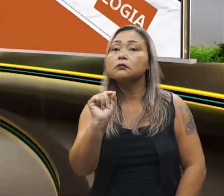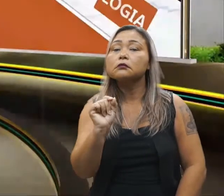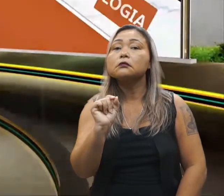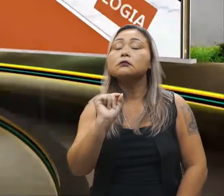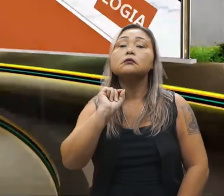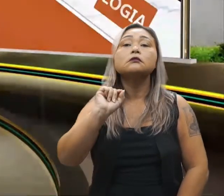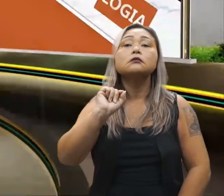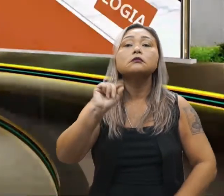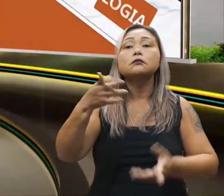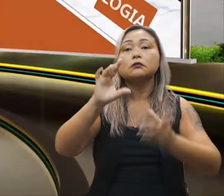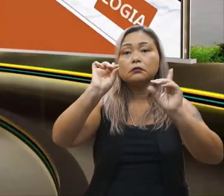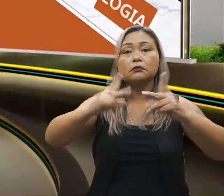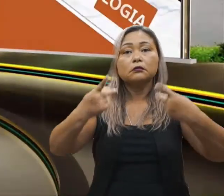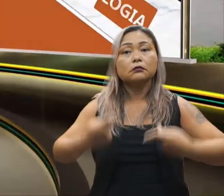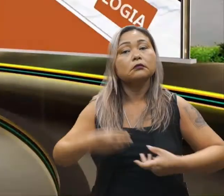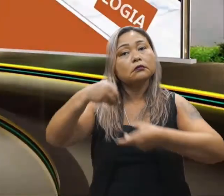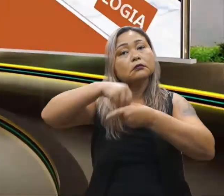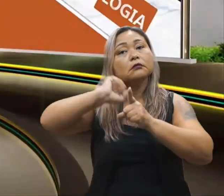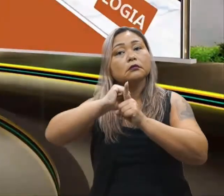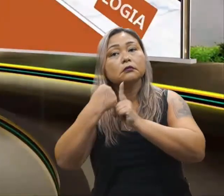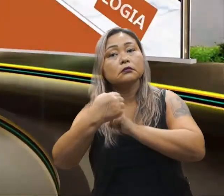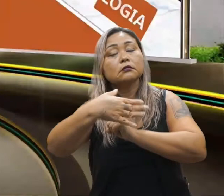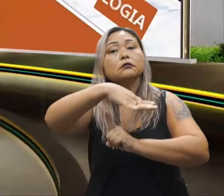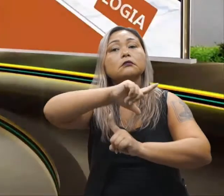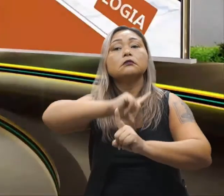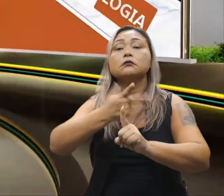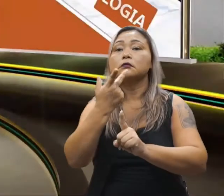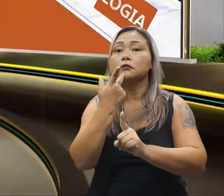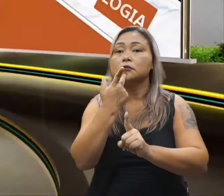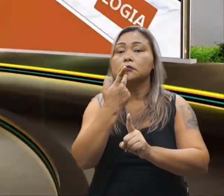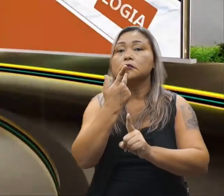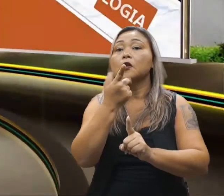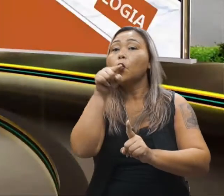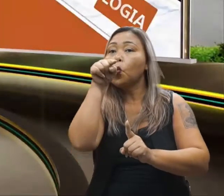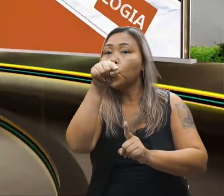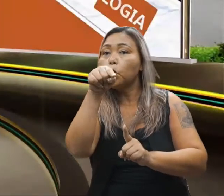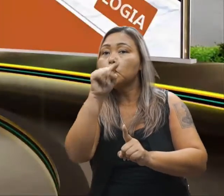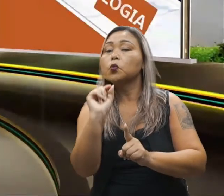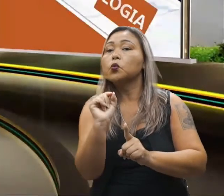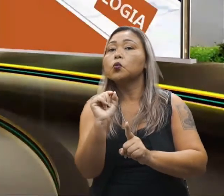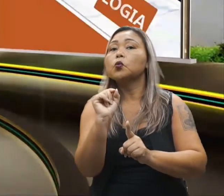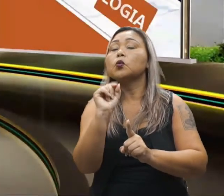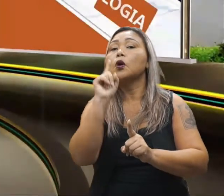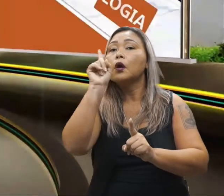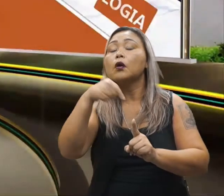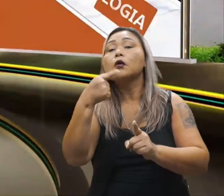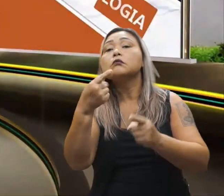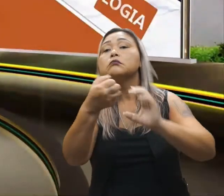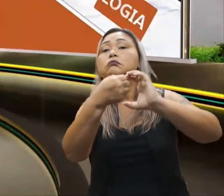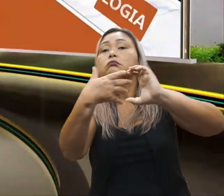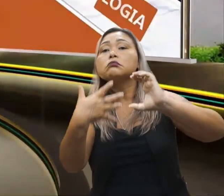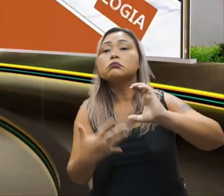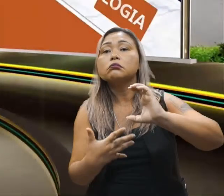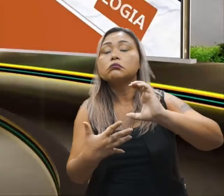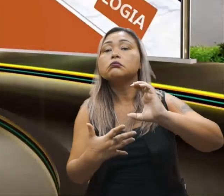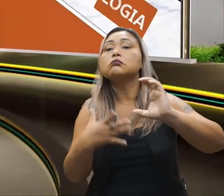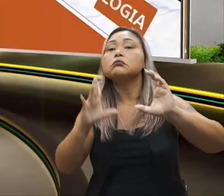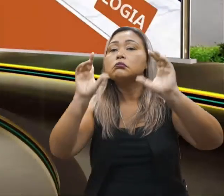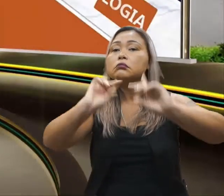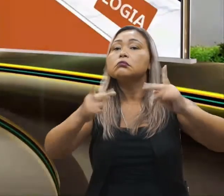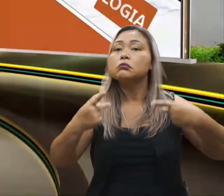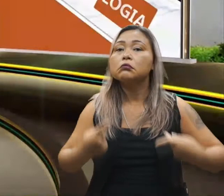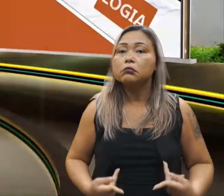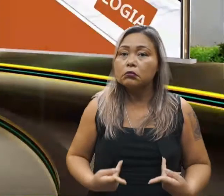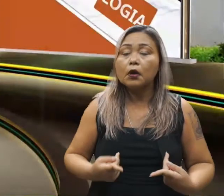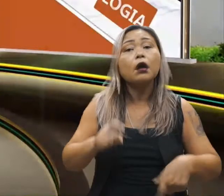sobre direitos humanos na sociedade, vai falar um pouco com vocês aí sobre essas características dos direitos humanos e